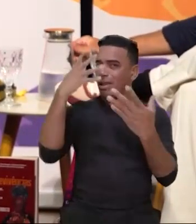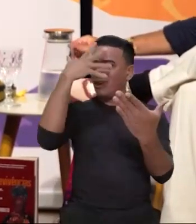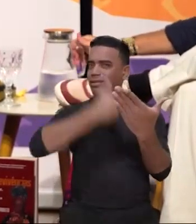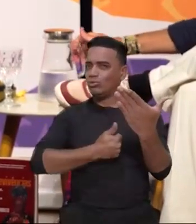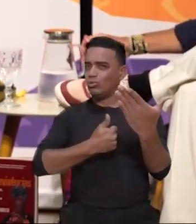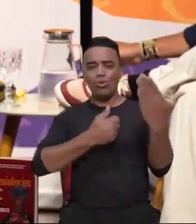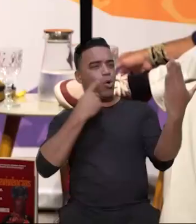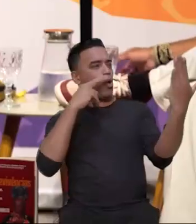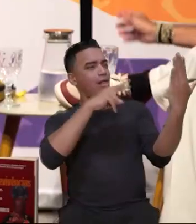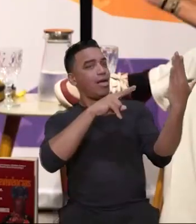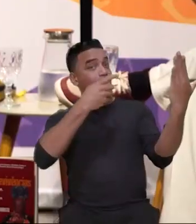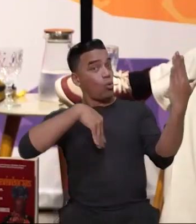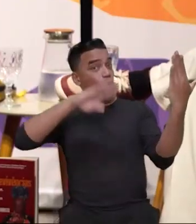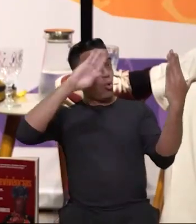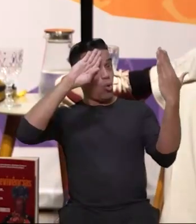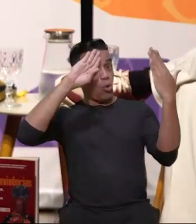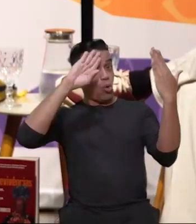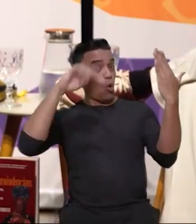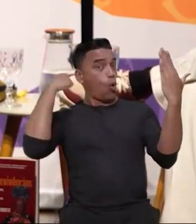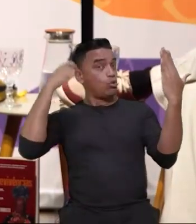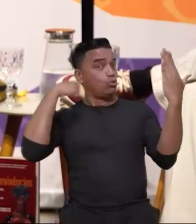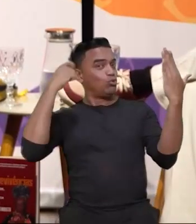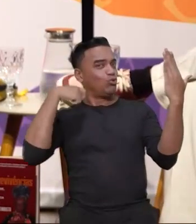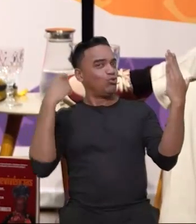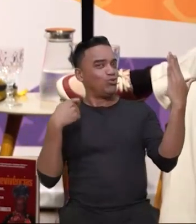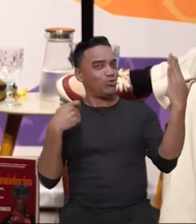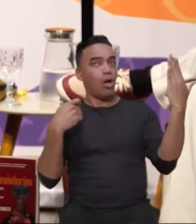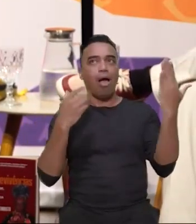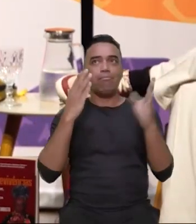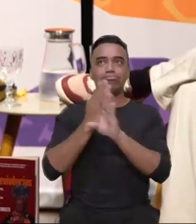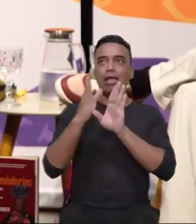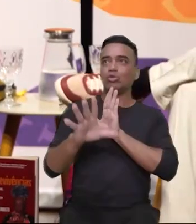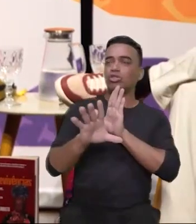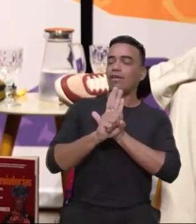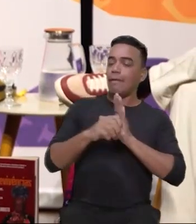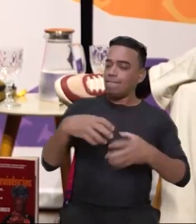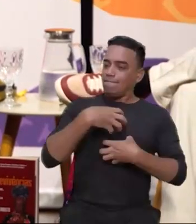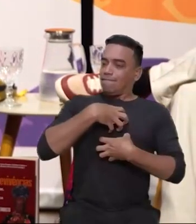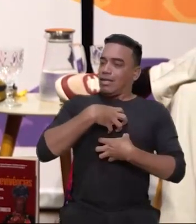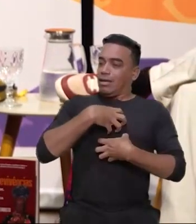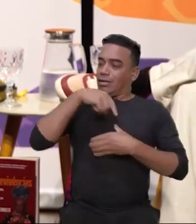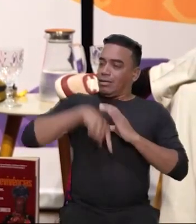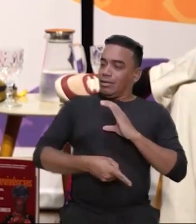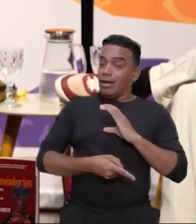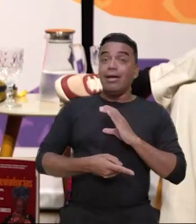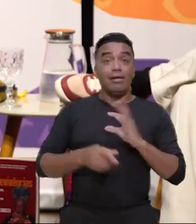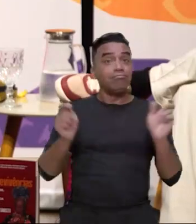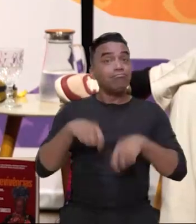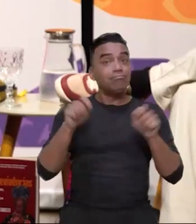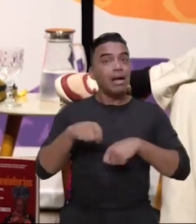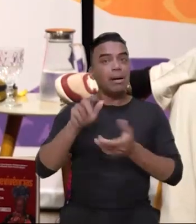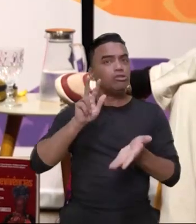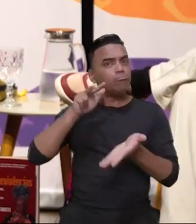belo pelo espelho de Oxum, ao construir a sua subjetividade, ele é capaz